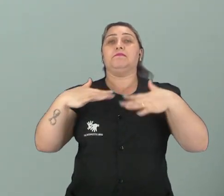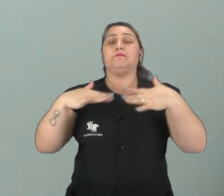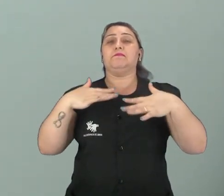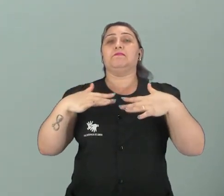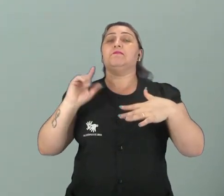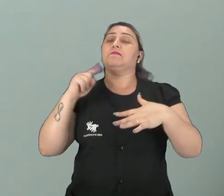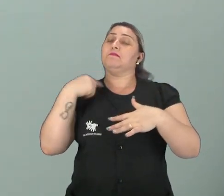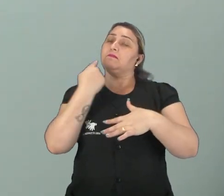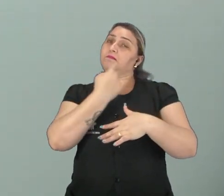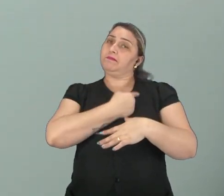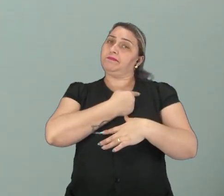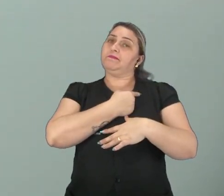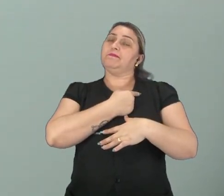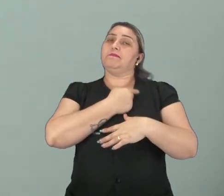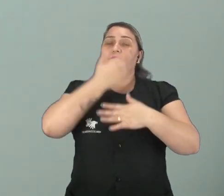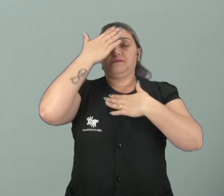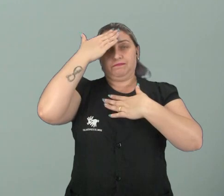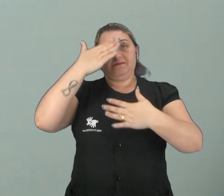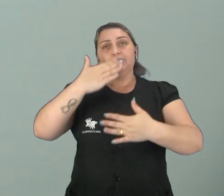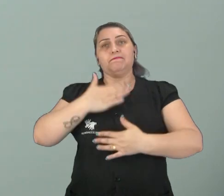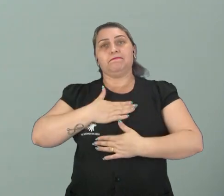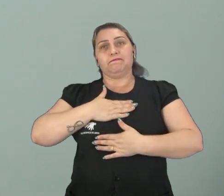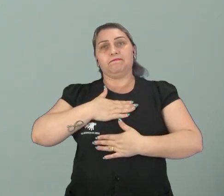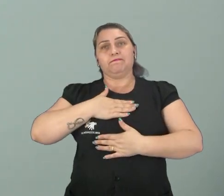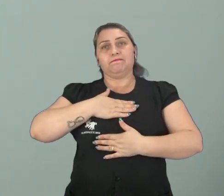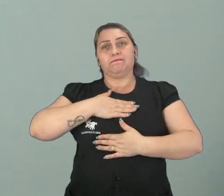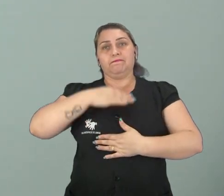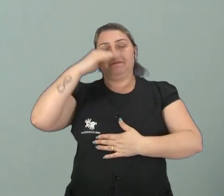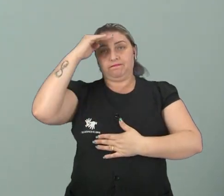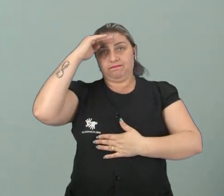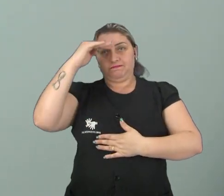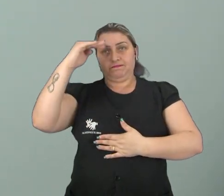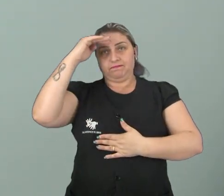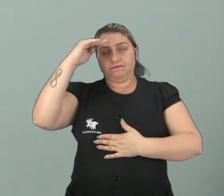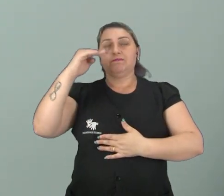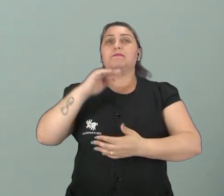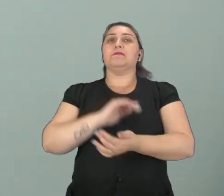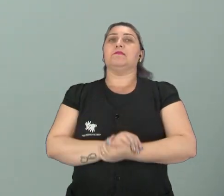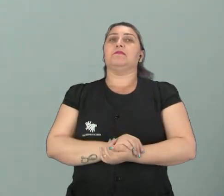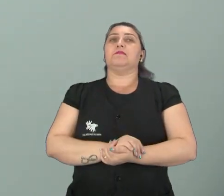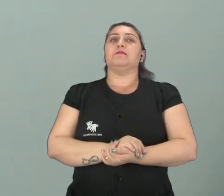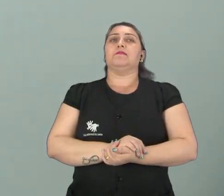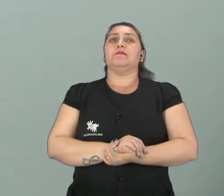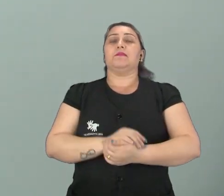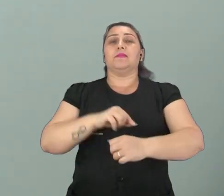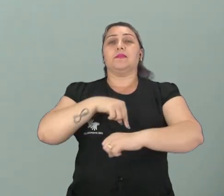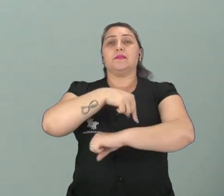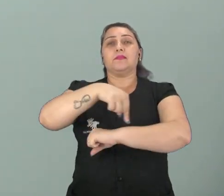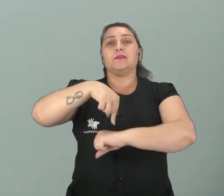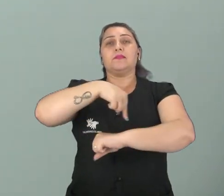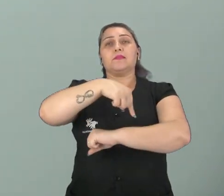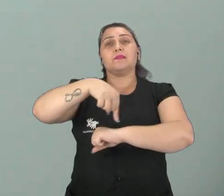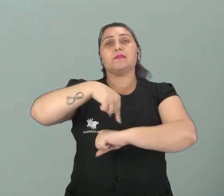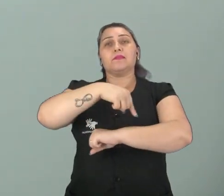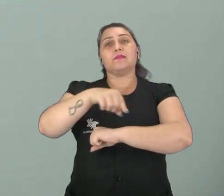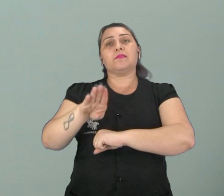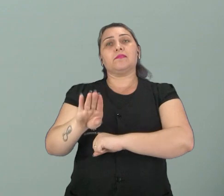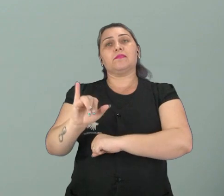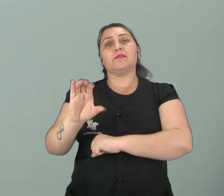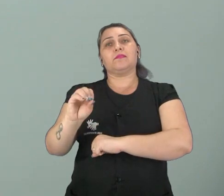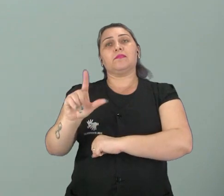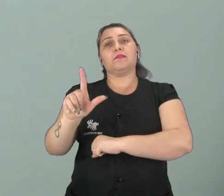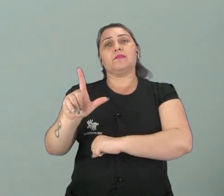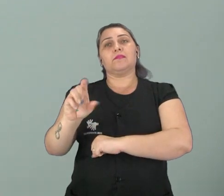movimento, né, que o nosso corpo vai obedecendo diariamente, que seria então o que a gente chama de relógio biológico, que vai